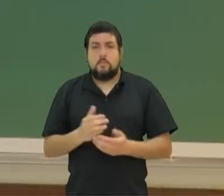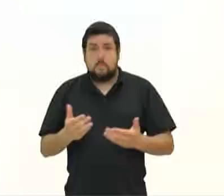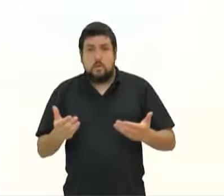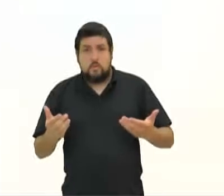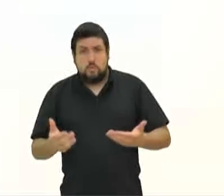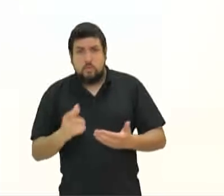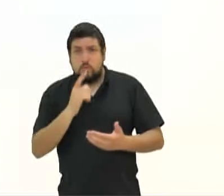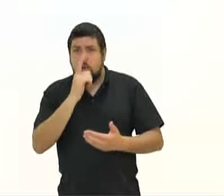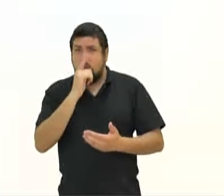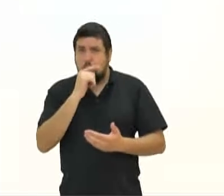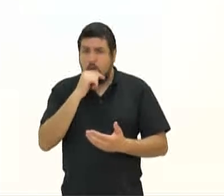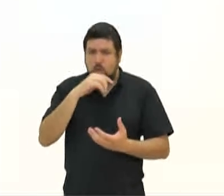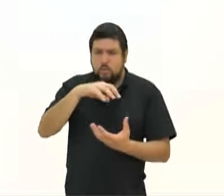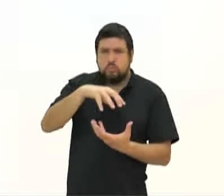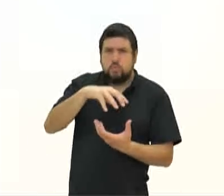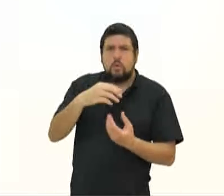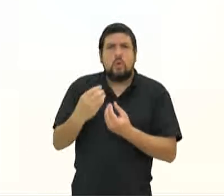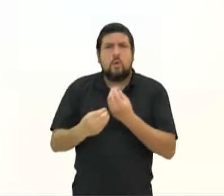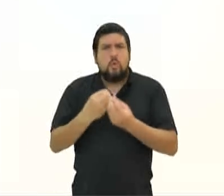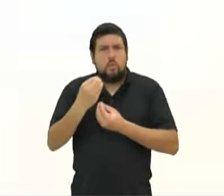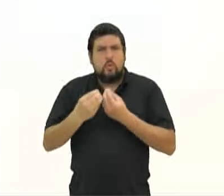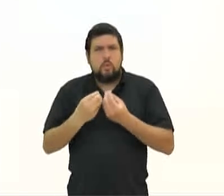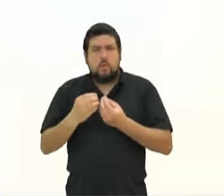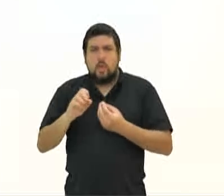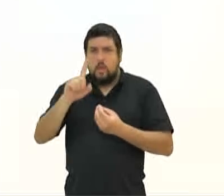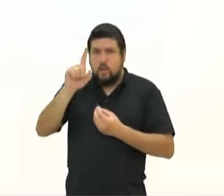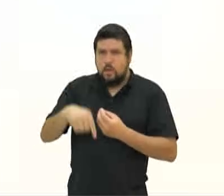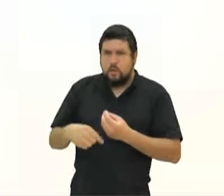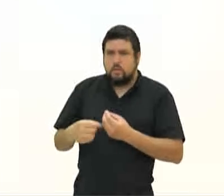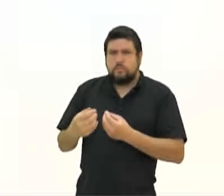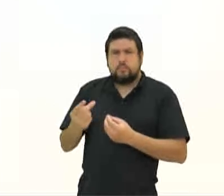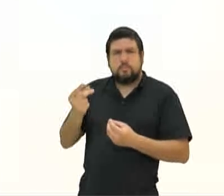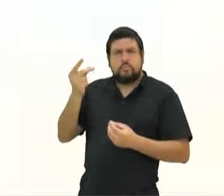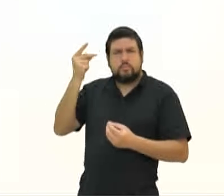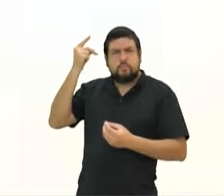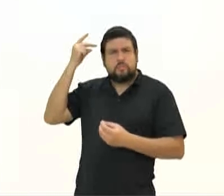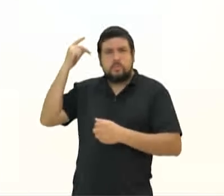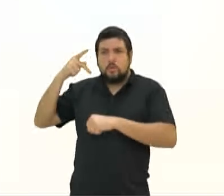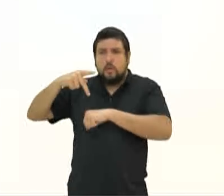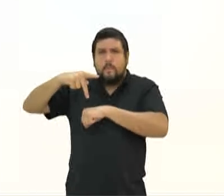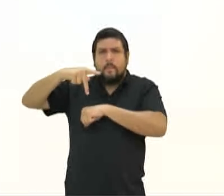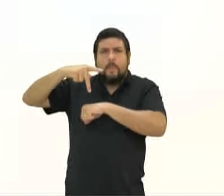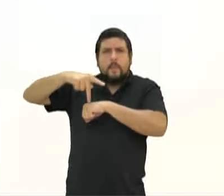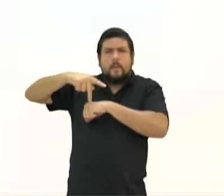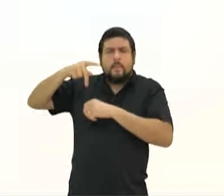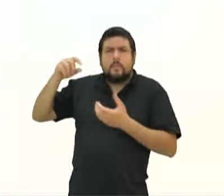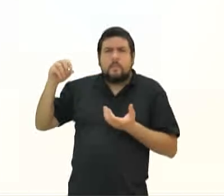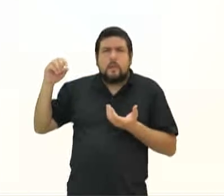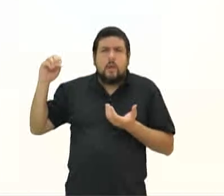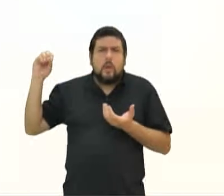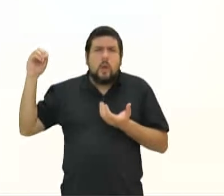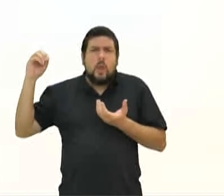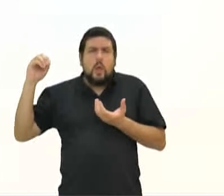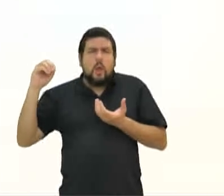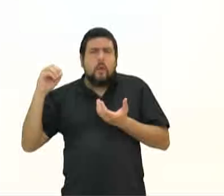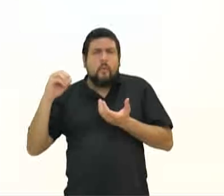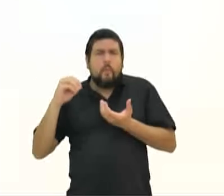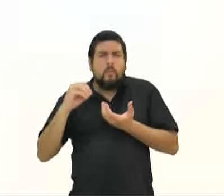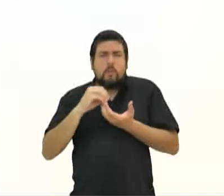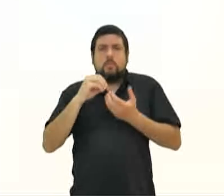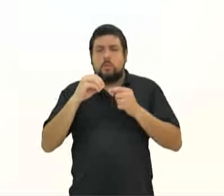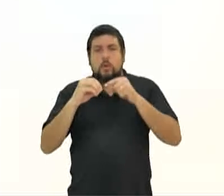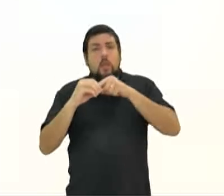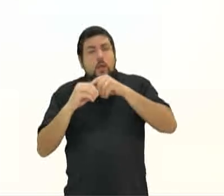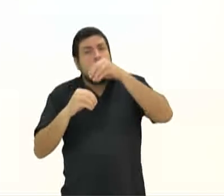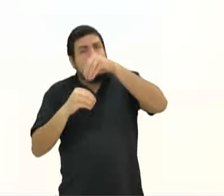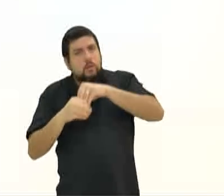Terra provavelmente foi trazida por asteroides, que a gente comentou mais cedo, que também podem ser chamados de meteoritos. Ao longo dos milhares